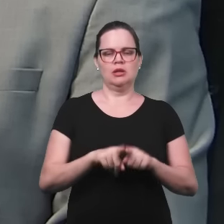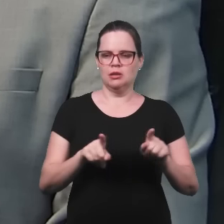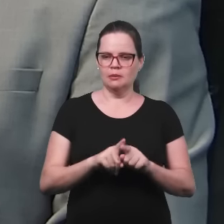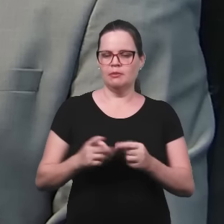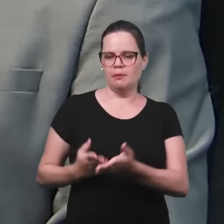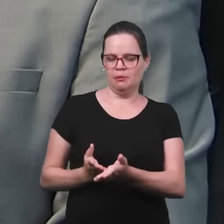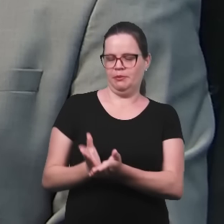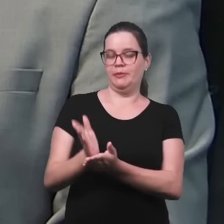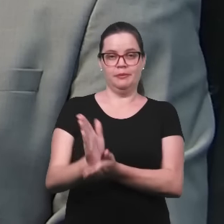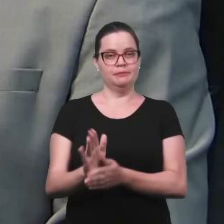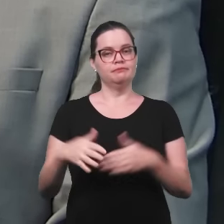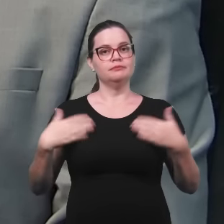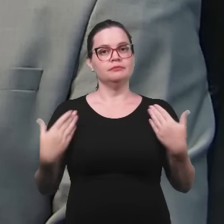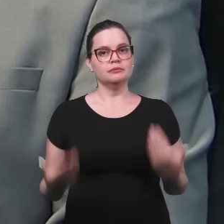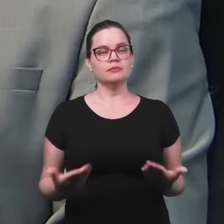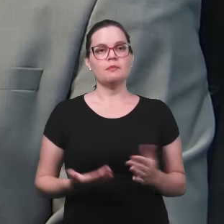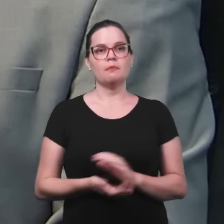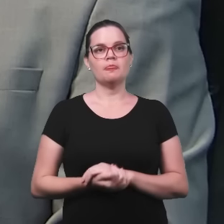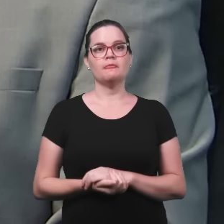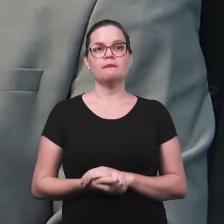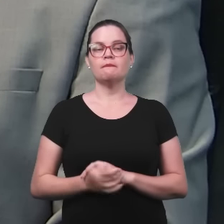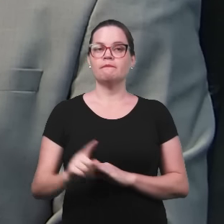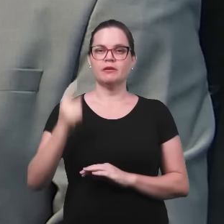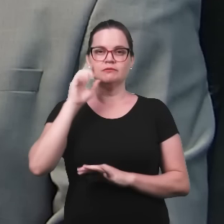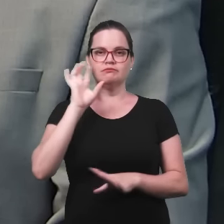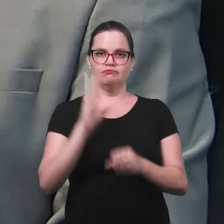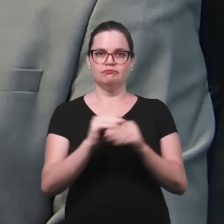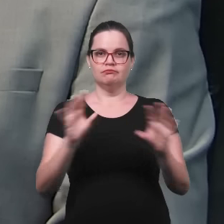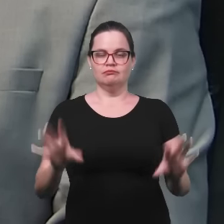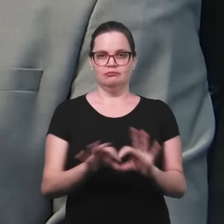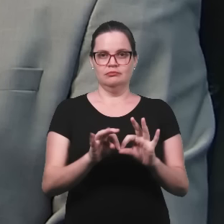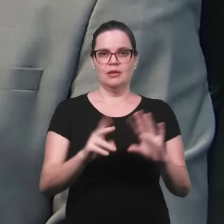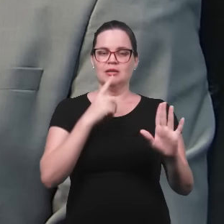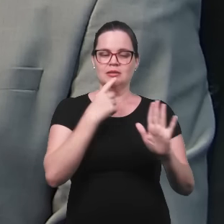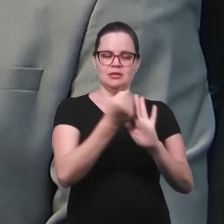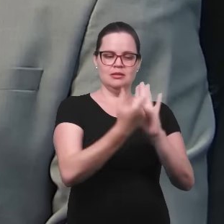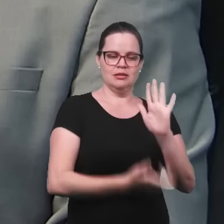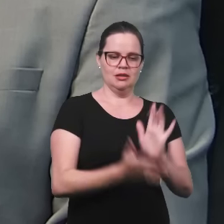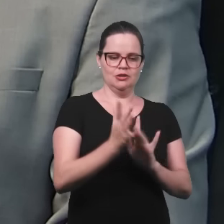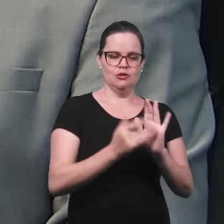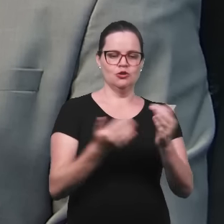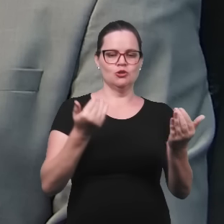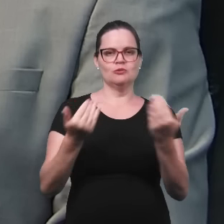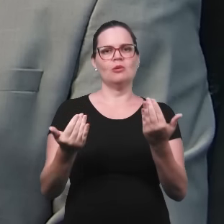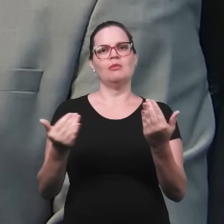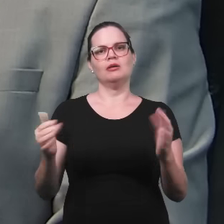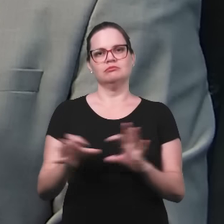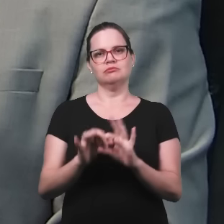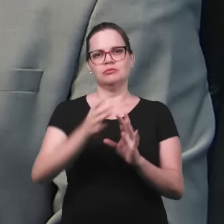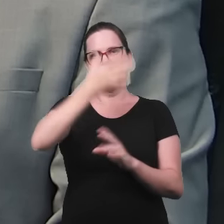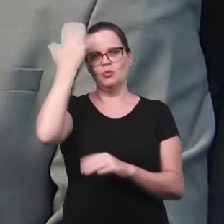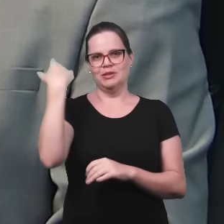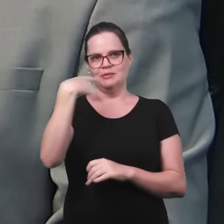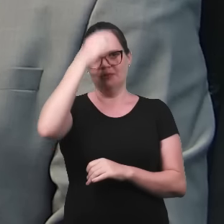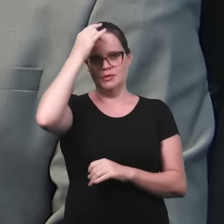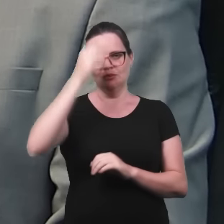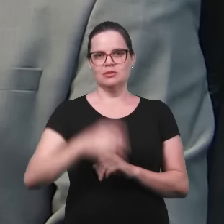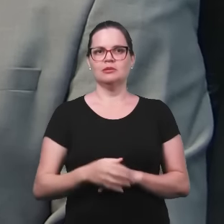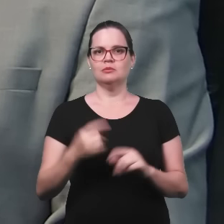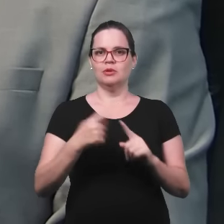Então, por isso que essa ligação sangue e Espírito Santo. Espírito Santo. Sangue dá vida ao corpo, assim como